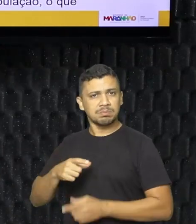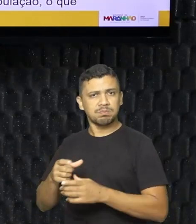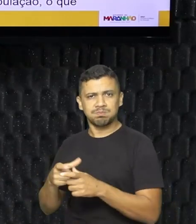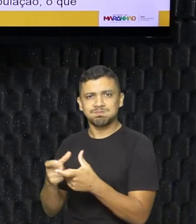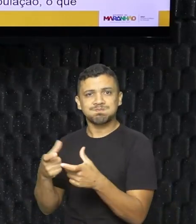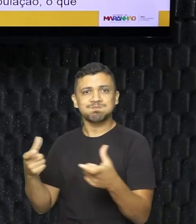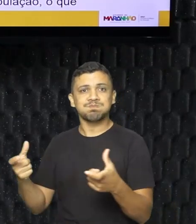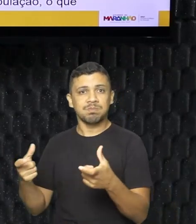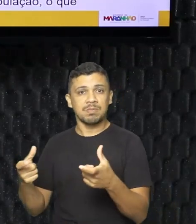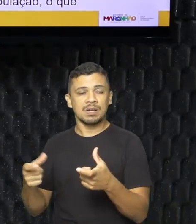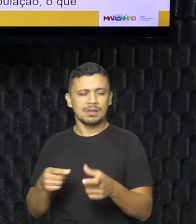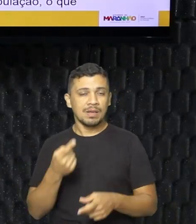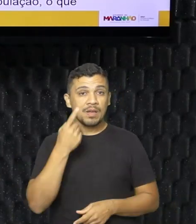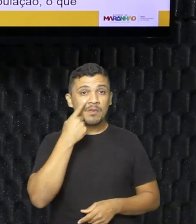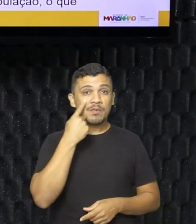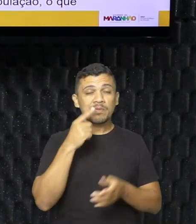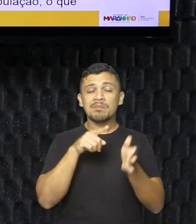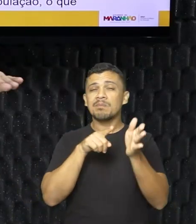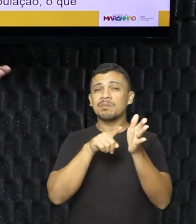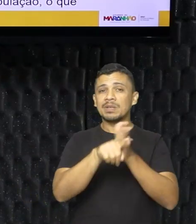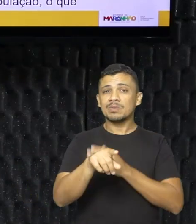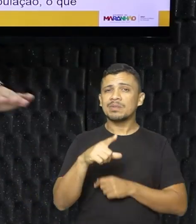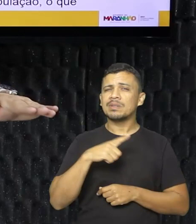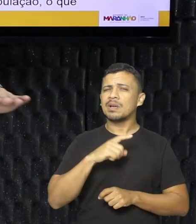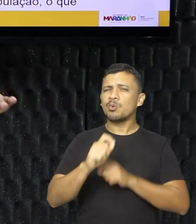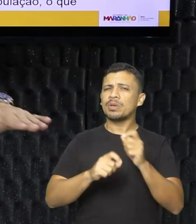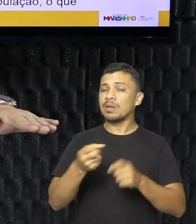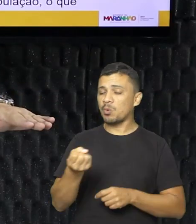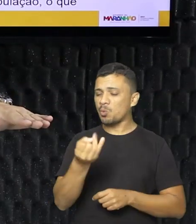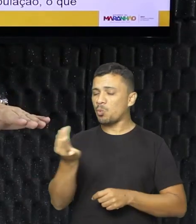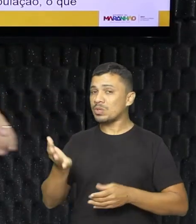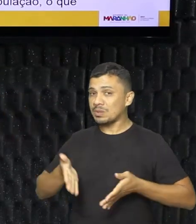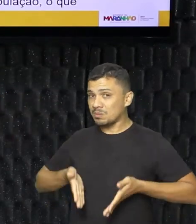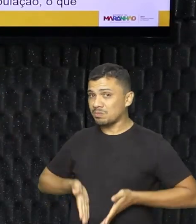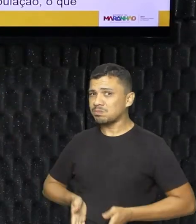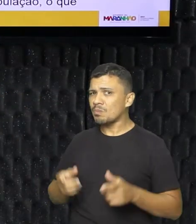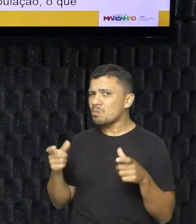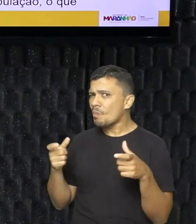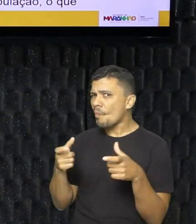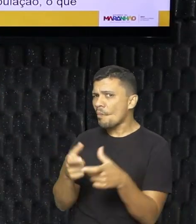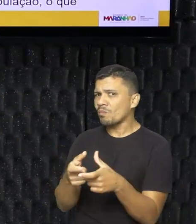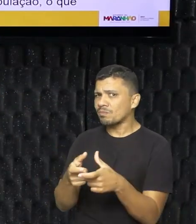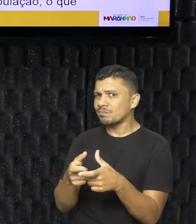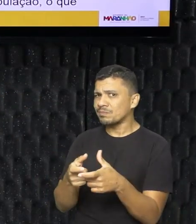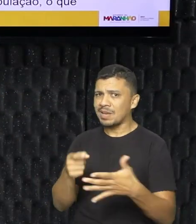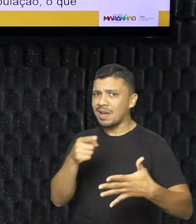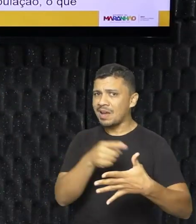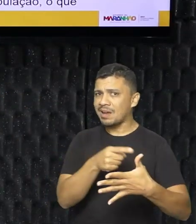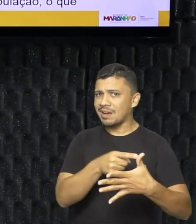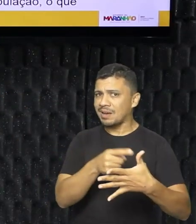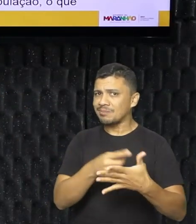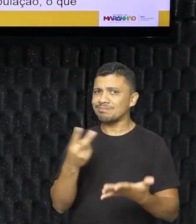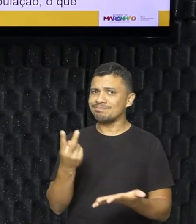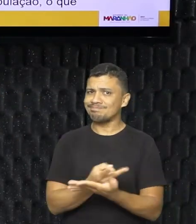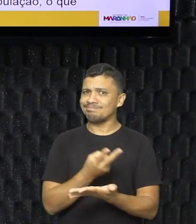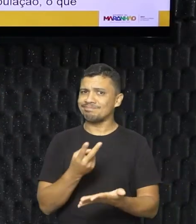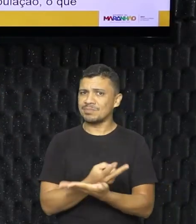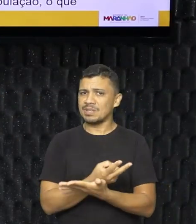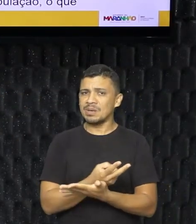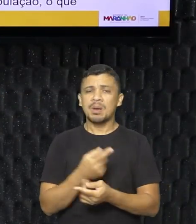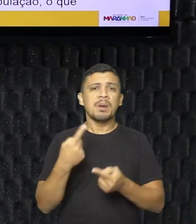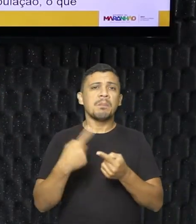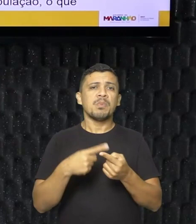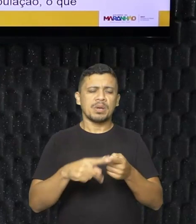vai dizendo que nós estamos com o crescimento sendo diminuído a cada ano. Então não pode ser letra A, porque se a minha população